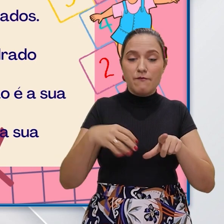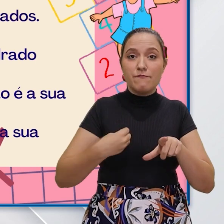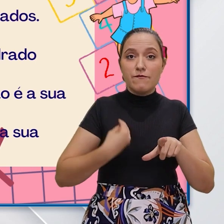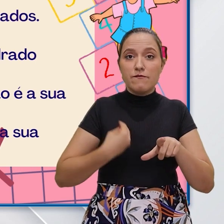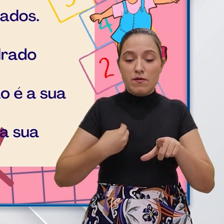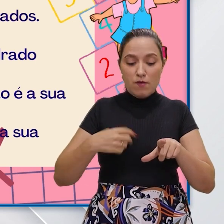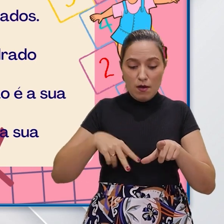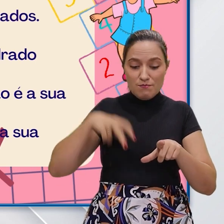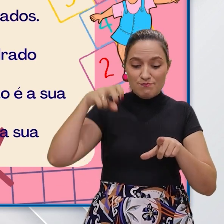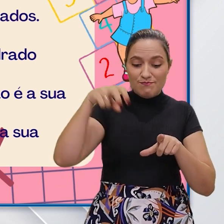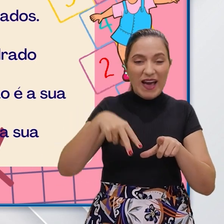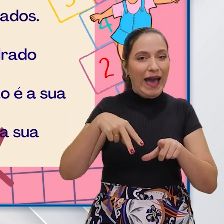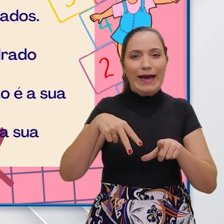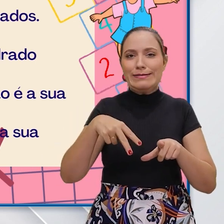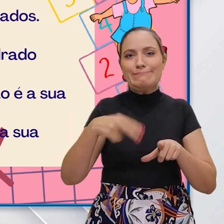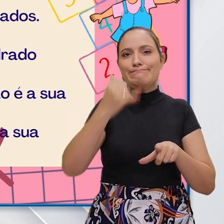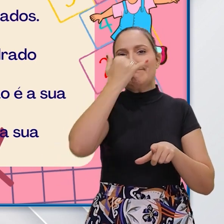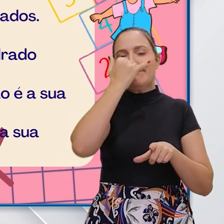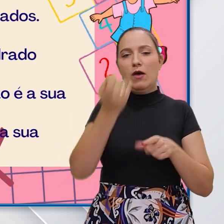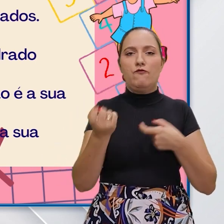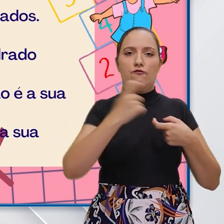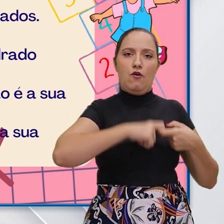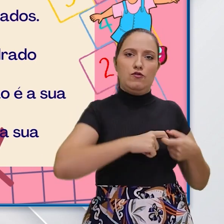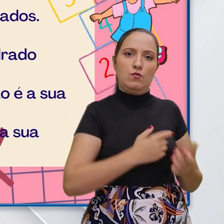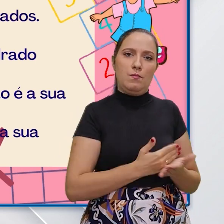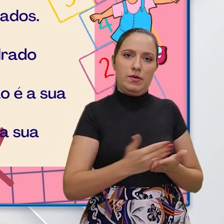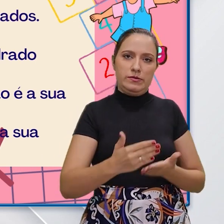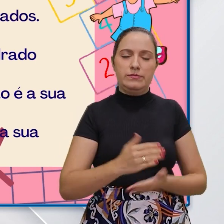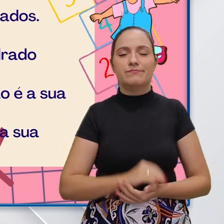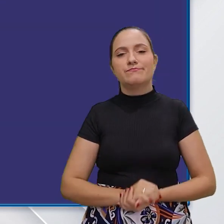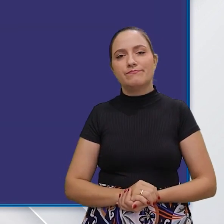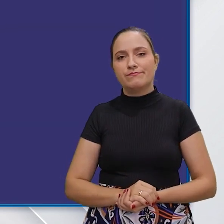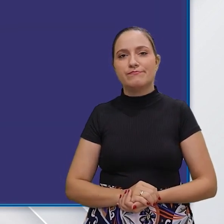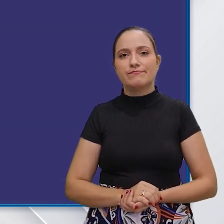está, inicie toda a sua rodada.